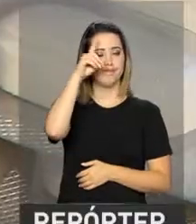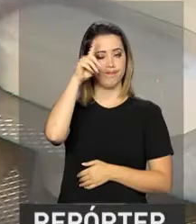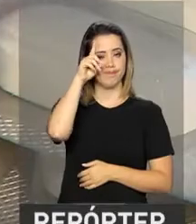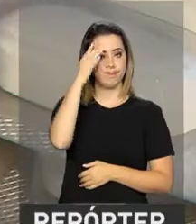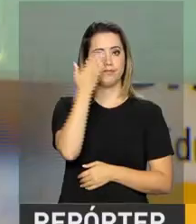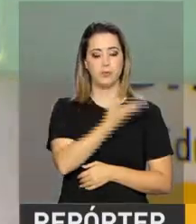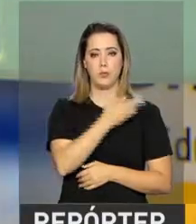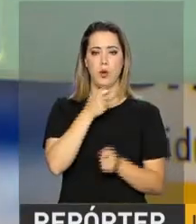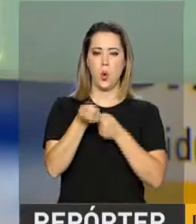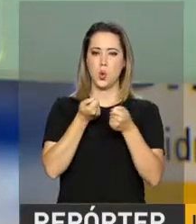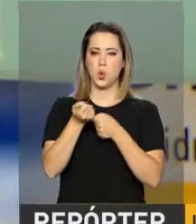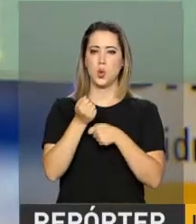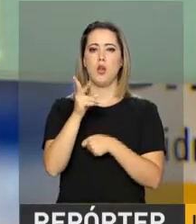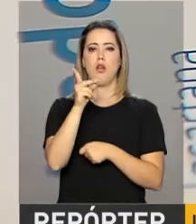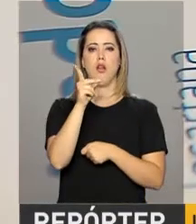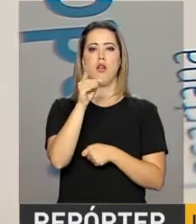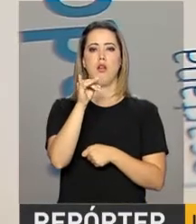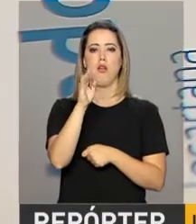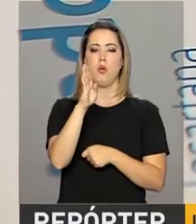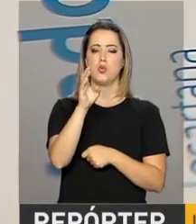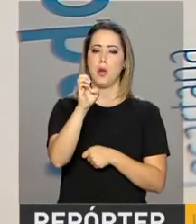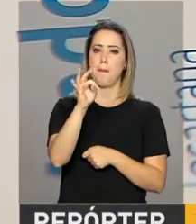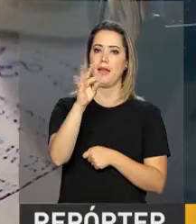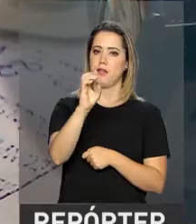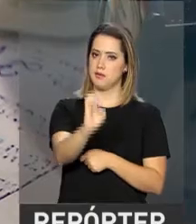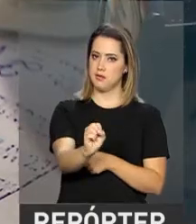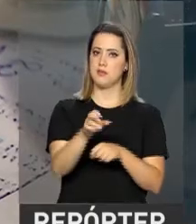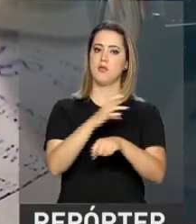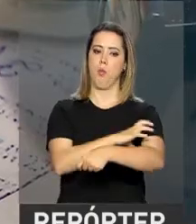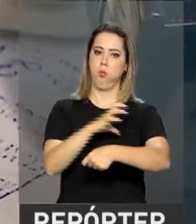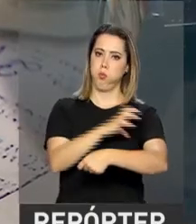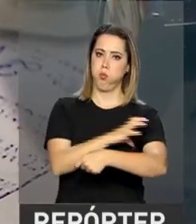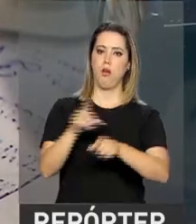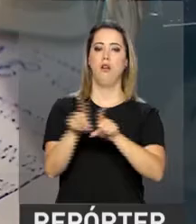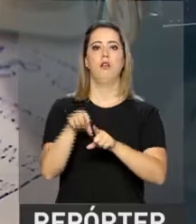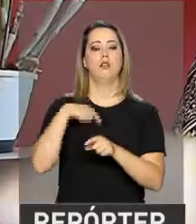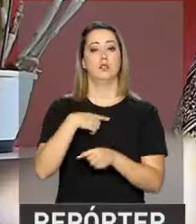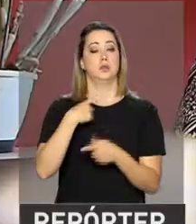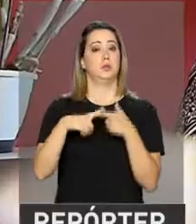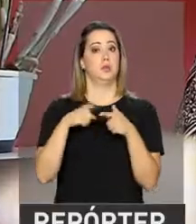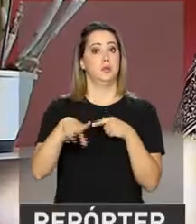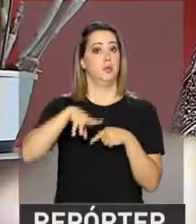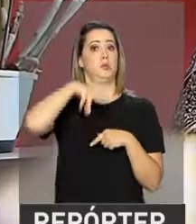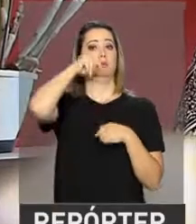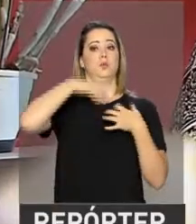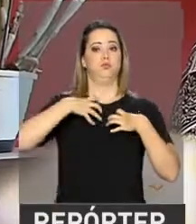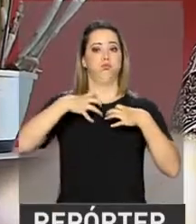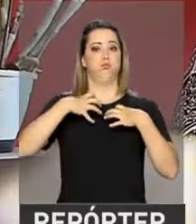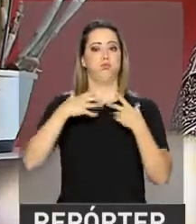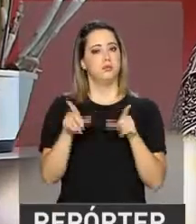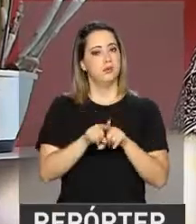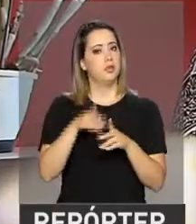dias pra controlar o diabetes ea pressão alta além das crises de asma a aposentada jacini